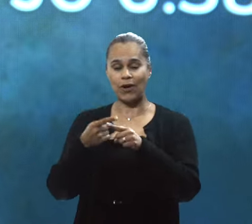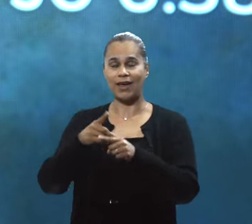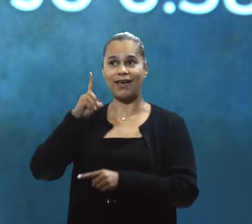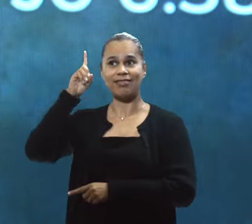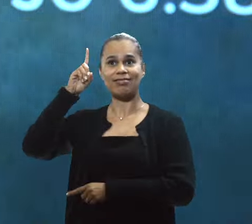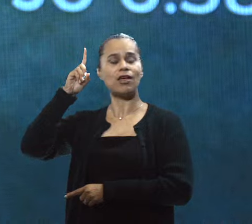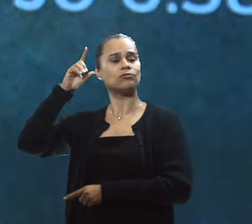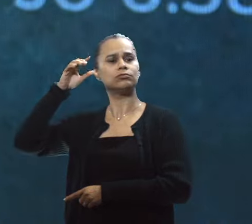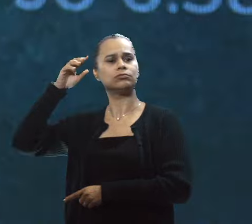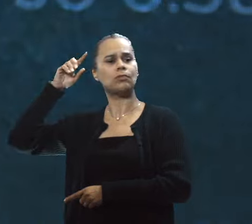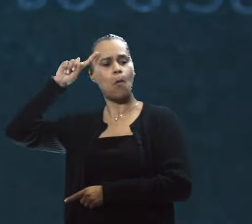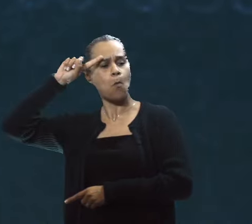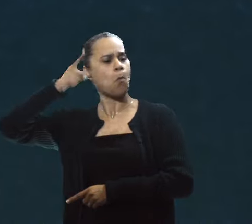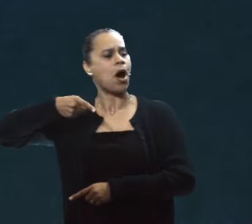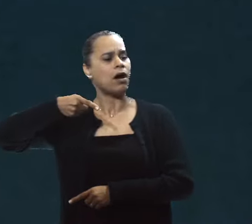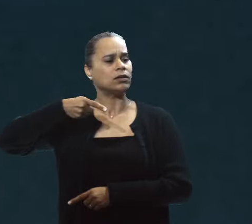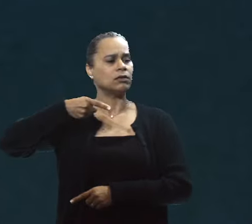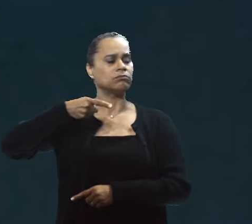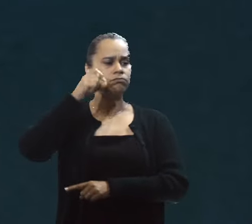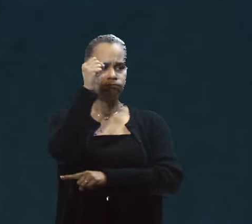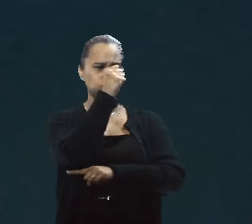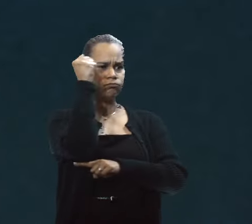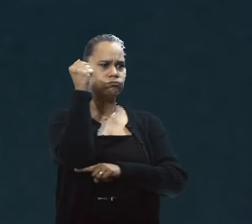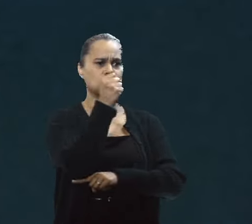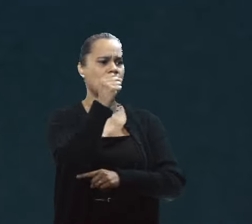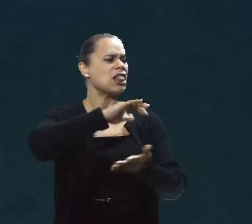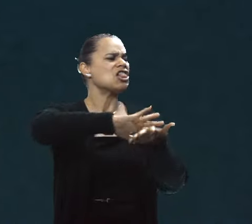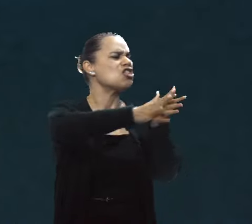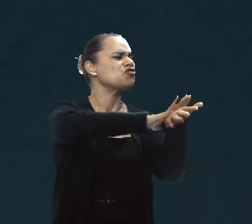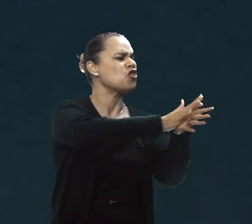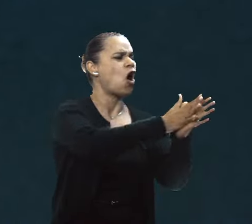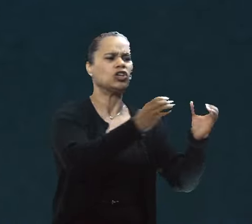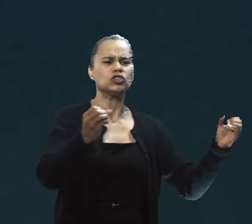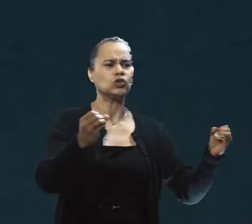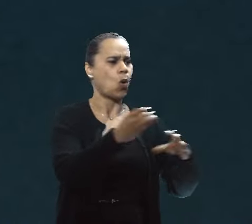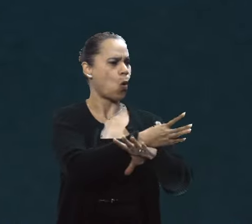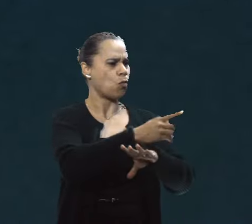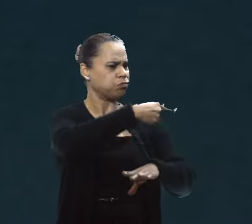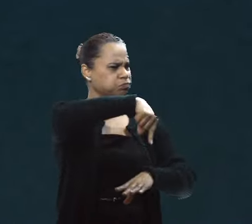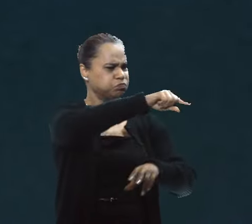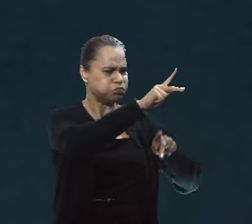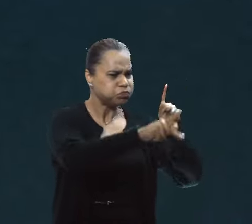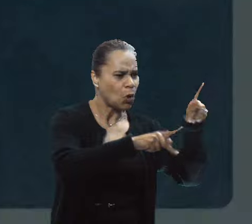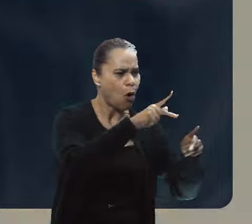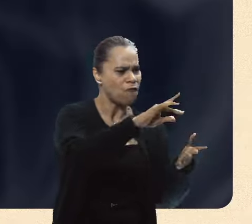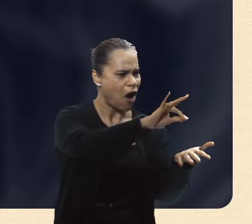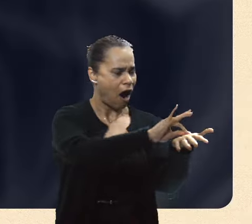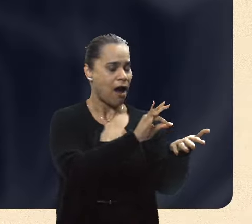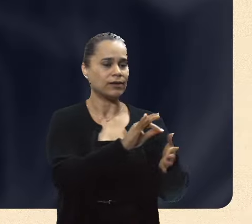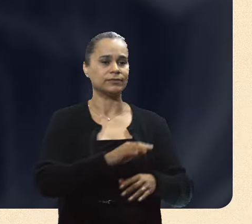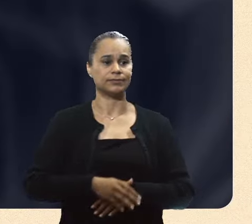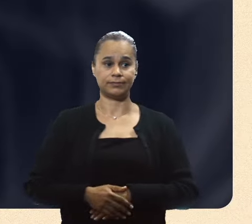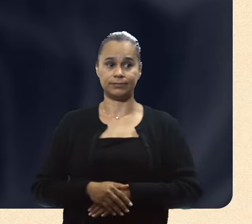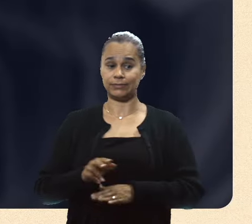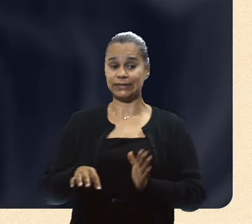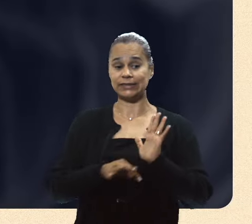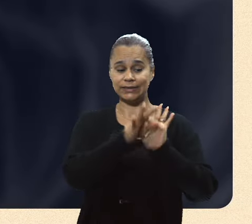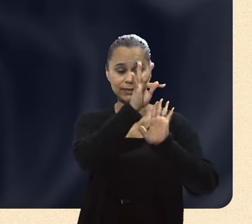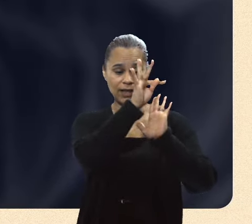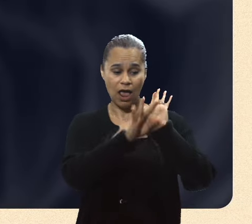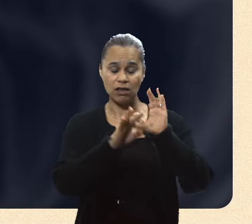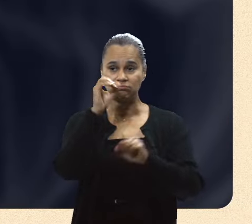ele destruir completamente os amalequitas. E aí o texto vai dizer que